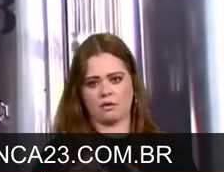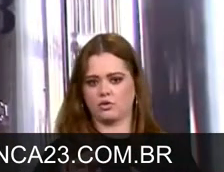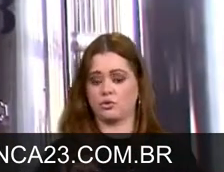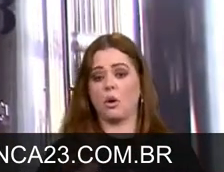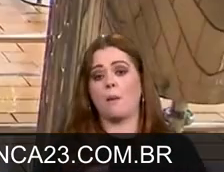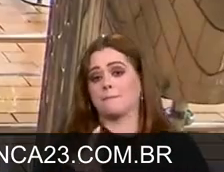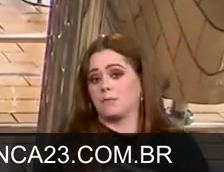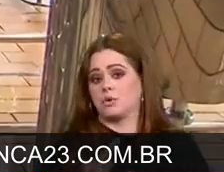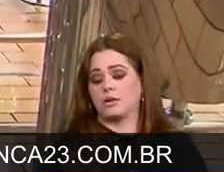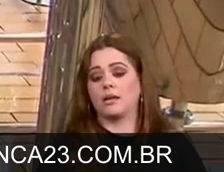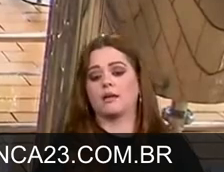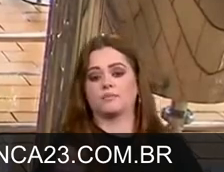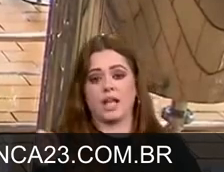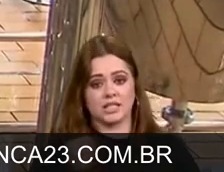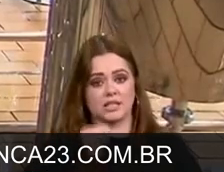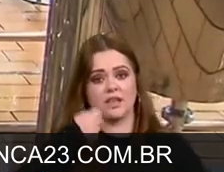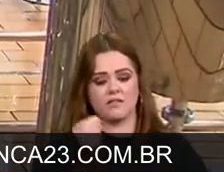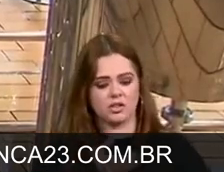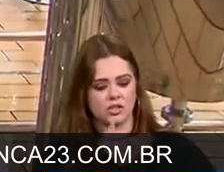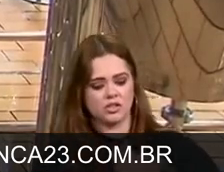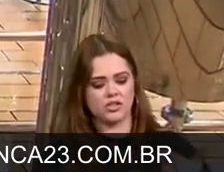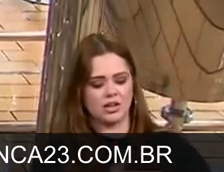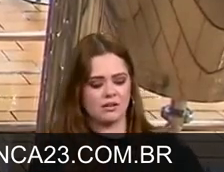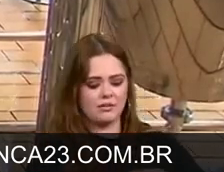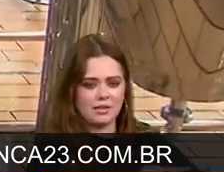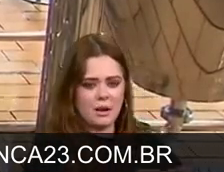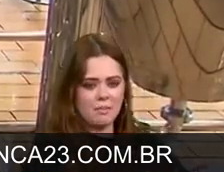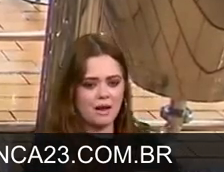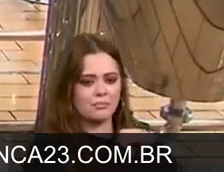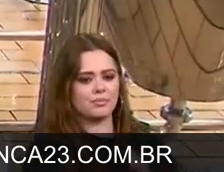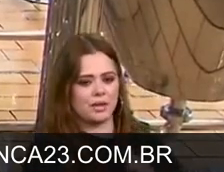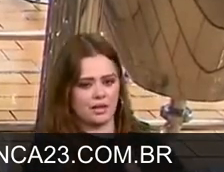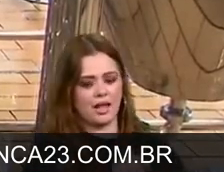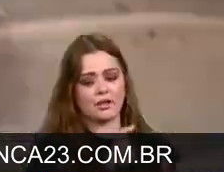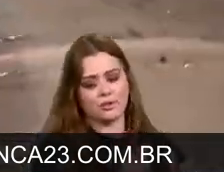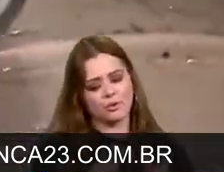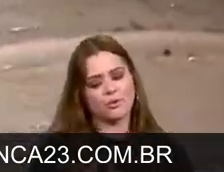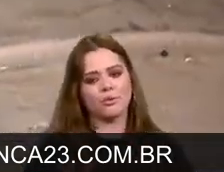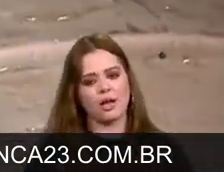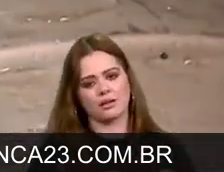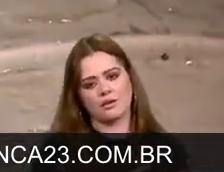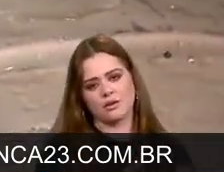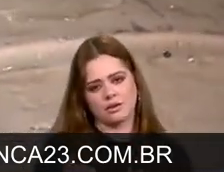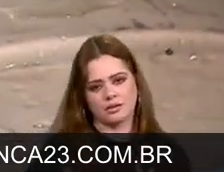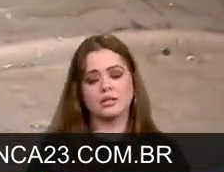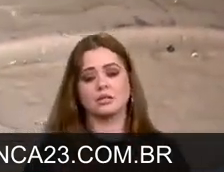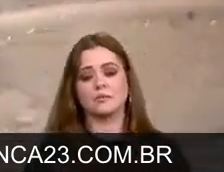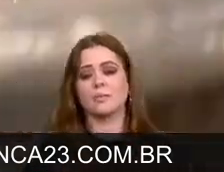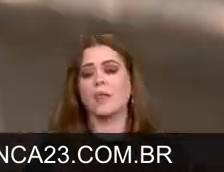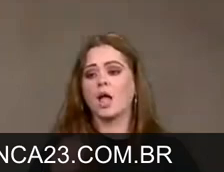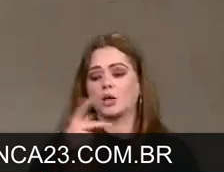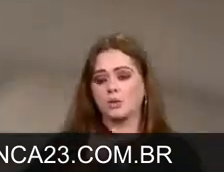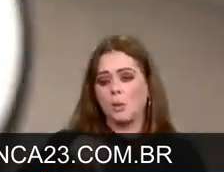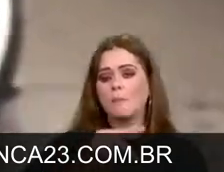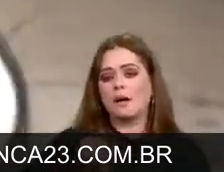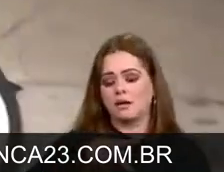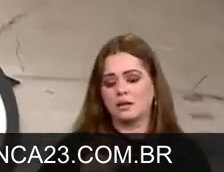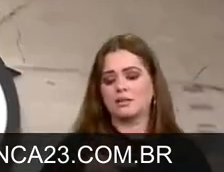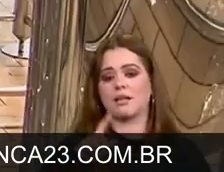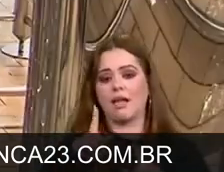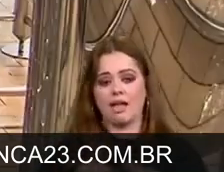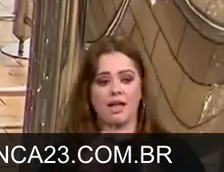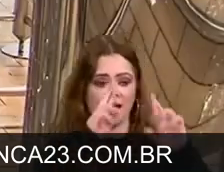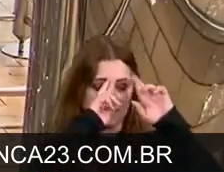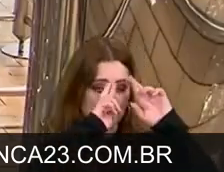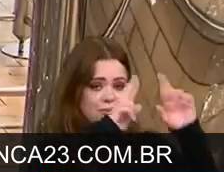setor no Brasil. É que a cerveja gera emprego e renda na localidade em que é feita. Em todo o país, essa cadeia produtiva é